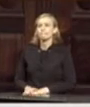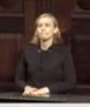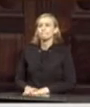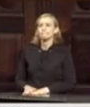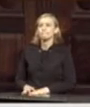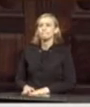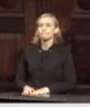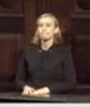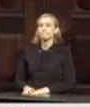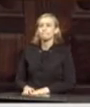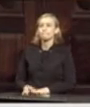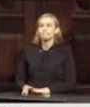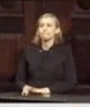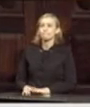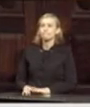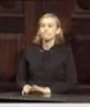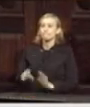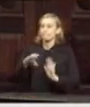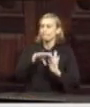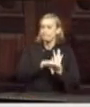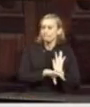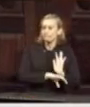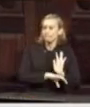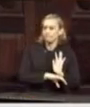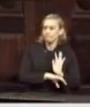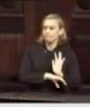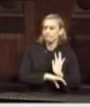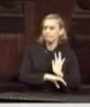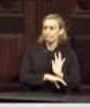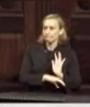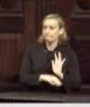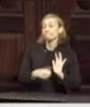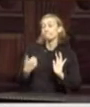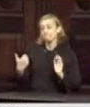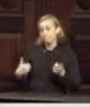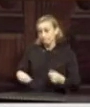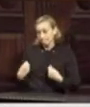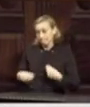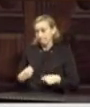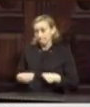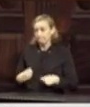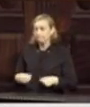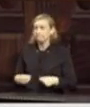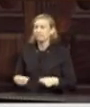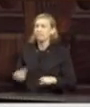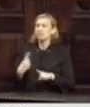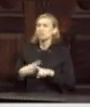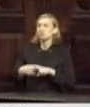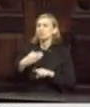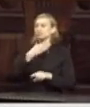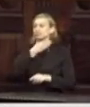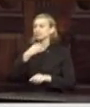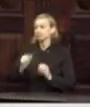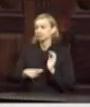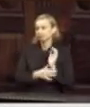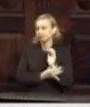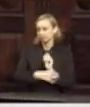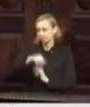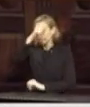argumenta no debate do momento que é necessário fazer isso porque temos uma crise na segurança no